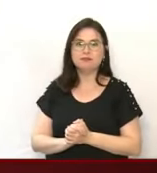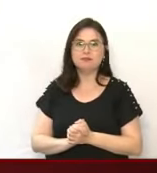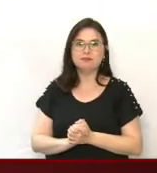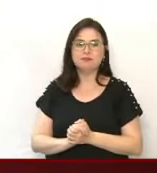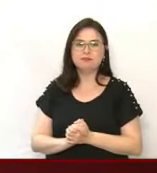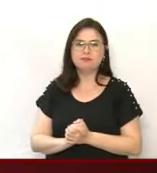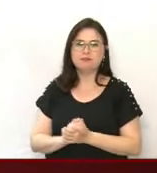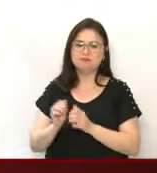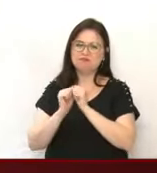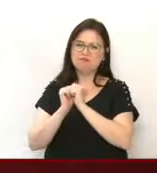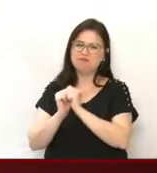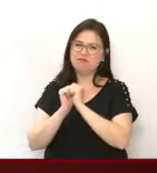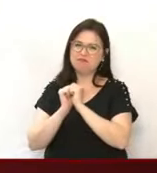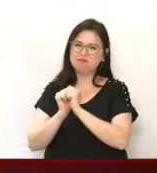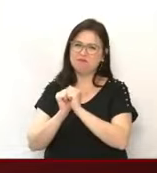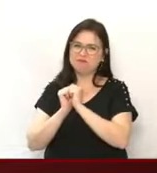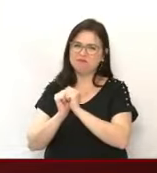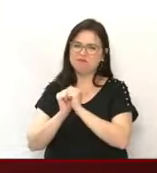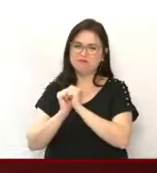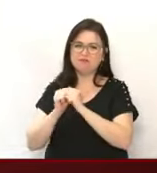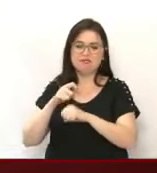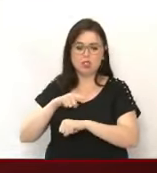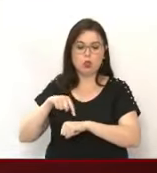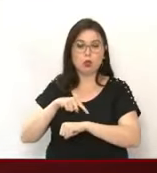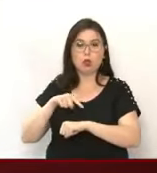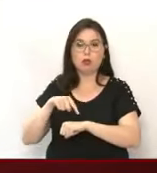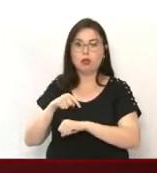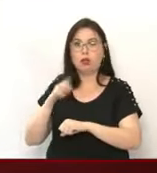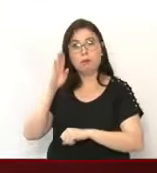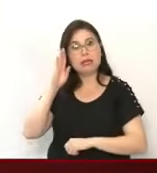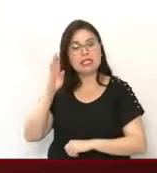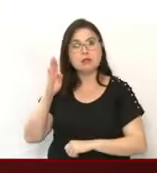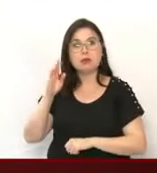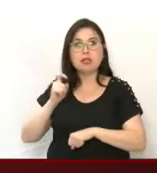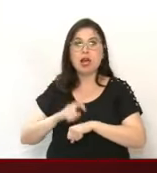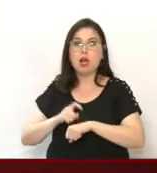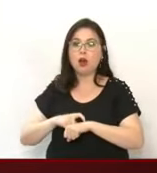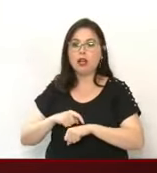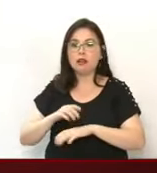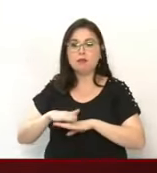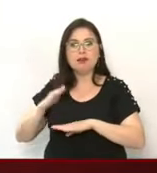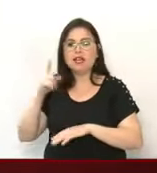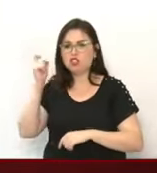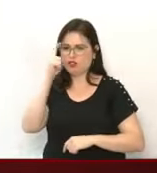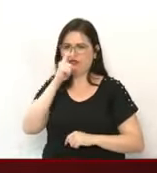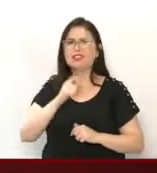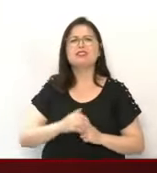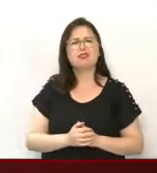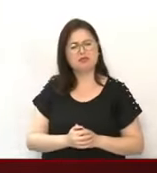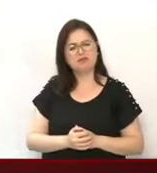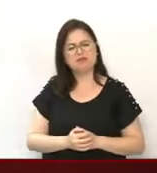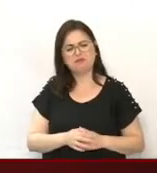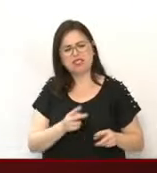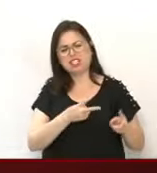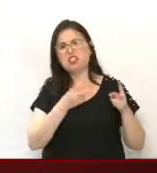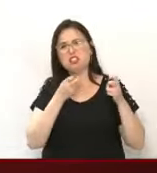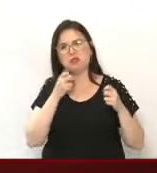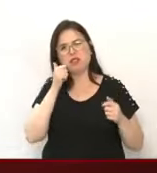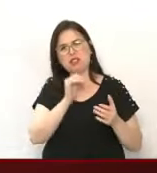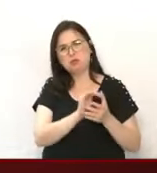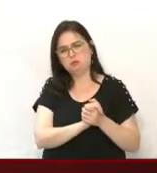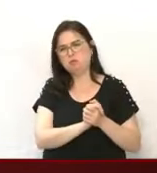companheira de todas as horas, mas principalmente nas mais difíceis. E aí é que a gente vê o quanto a companheira é